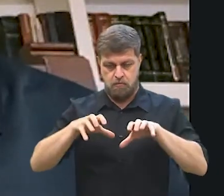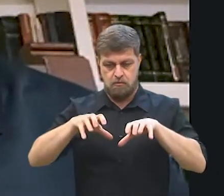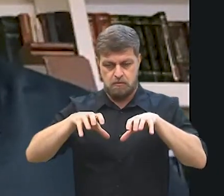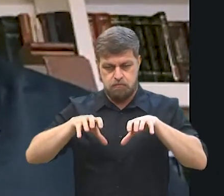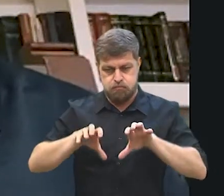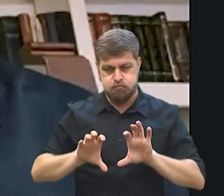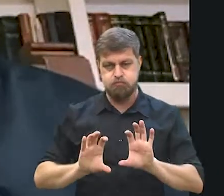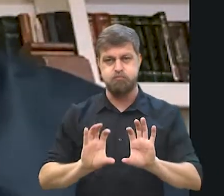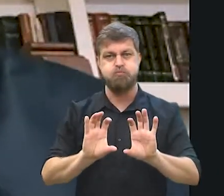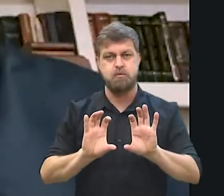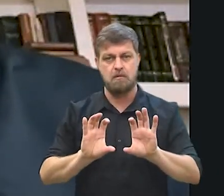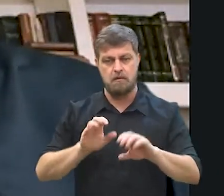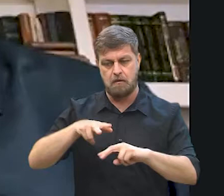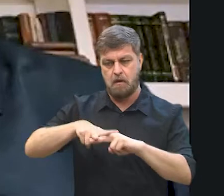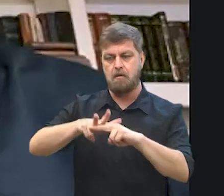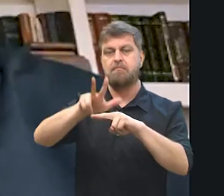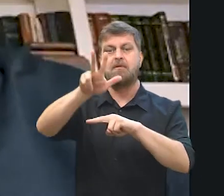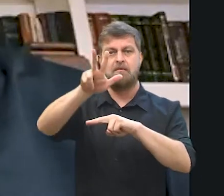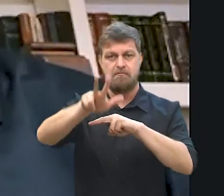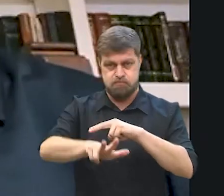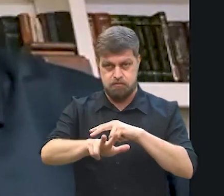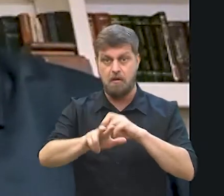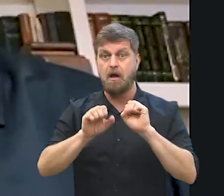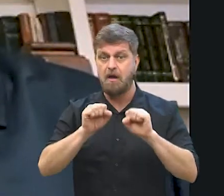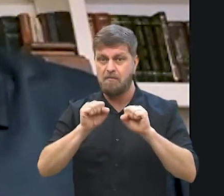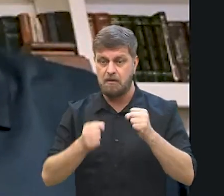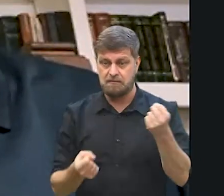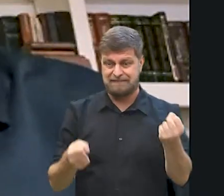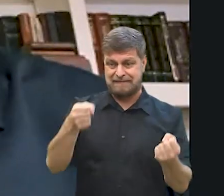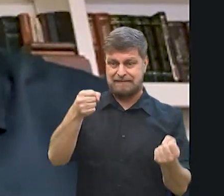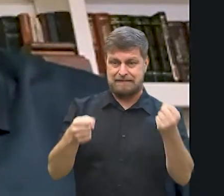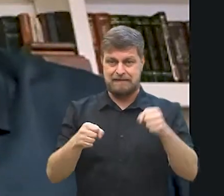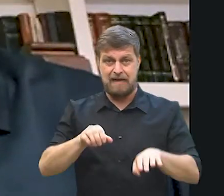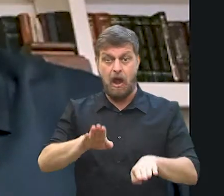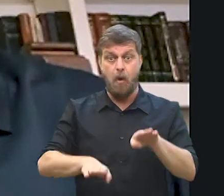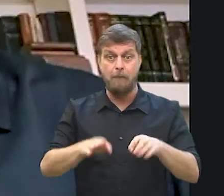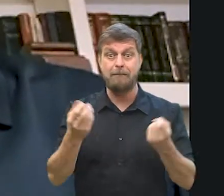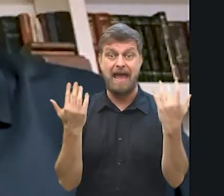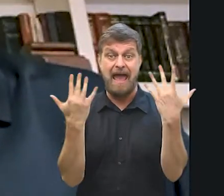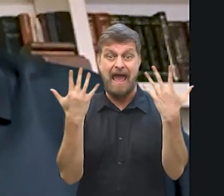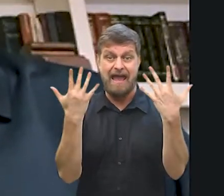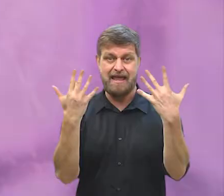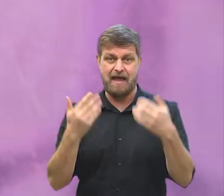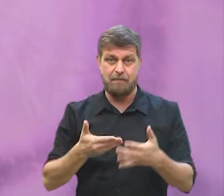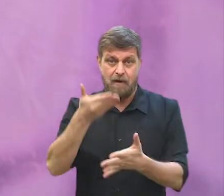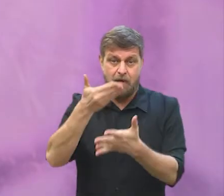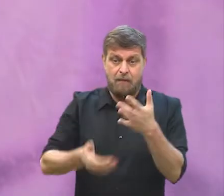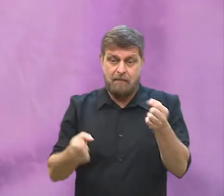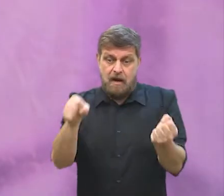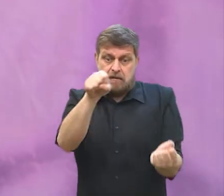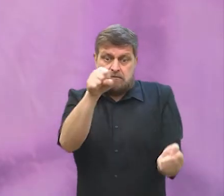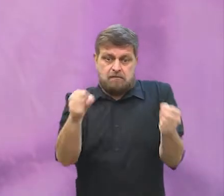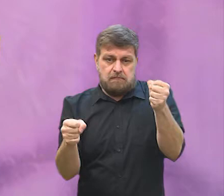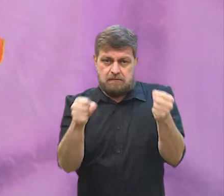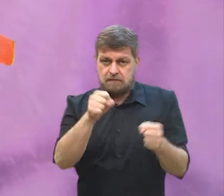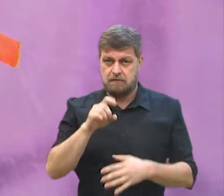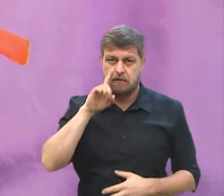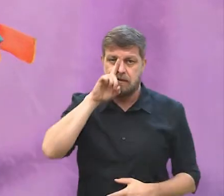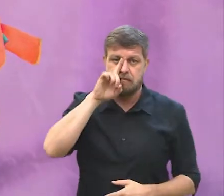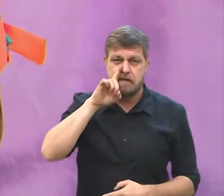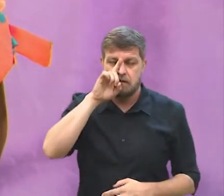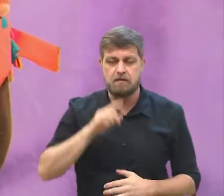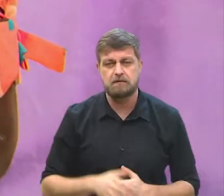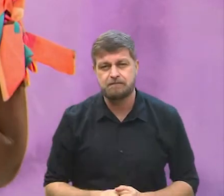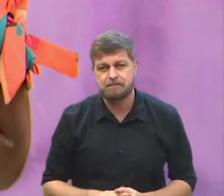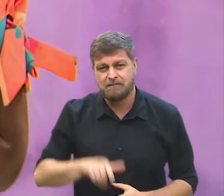escorrega. Quando ele escorrega, a pessoa perde o controle dos pés e das mãos. Agora, doutor, a pessoa que